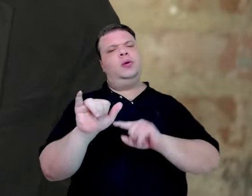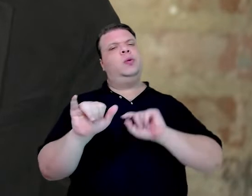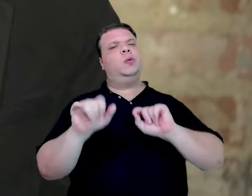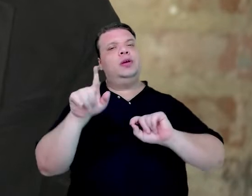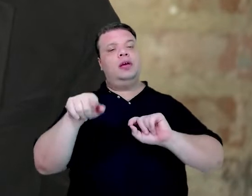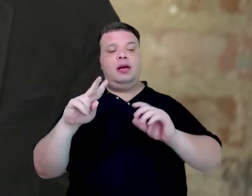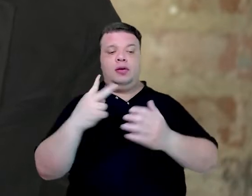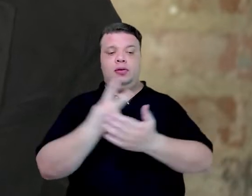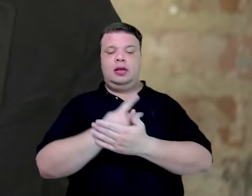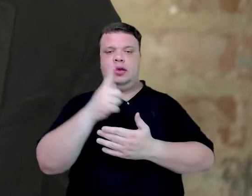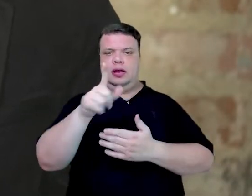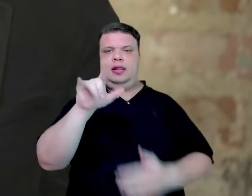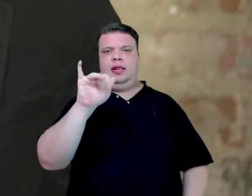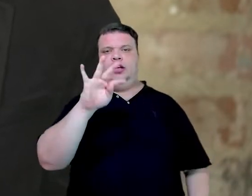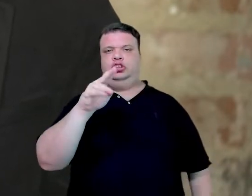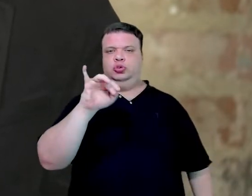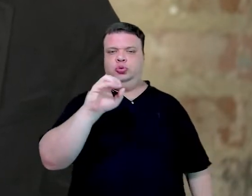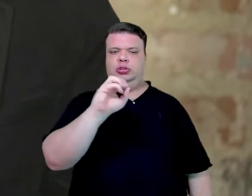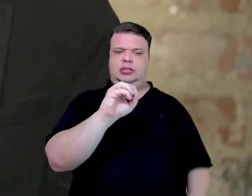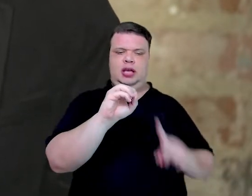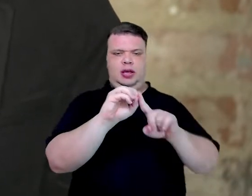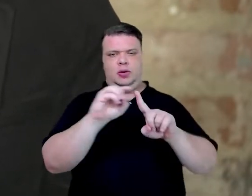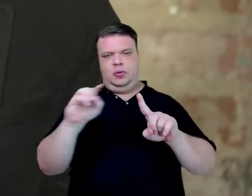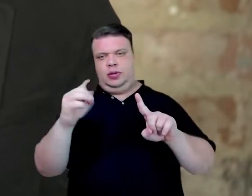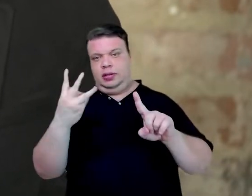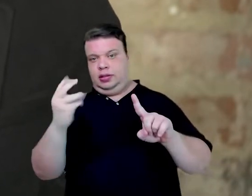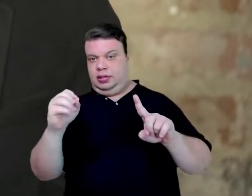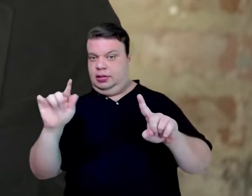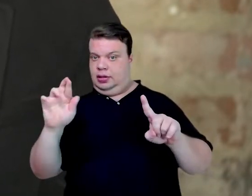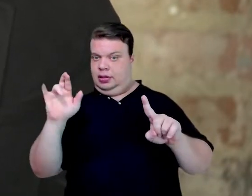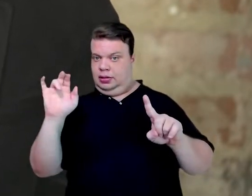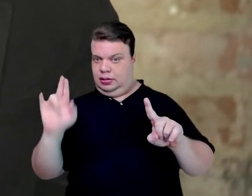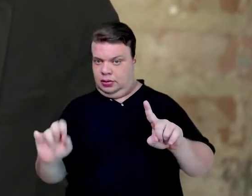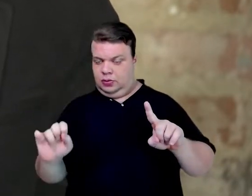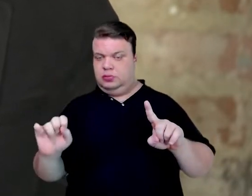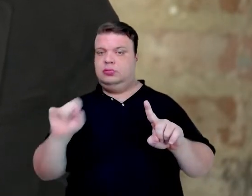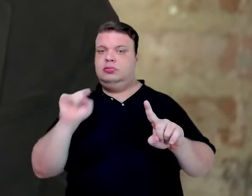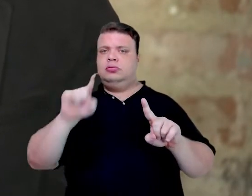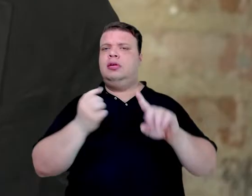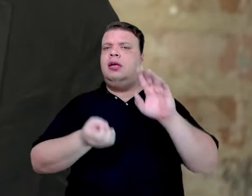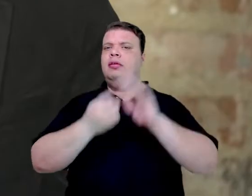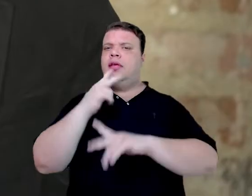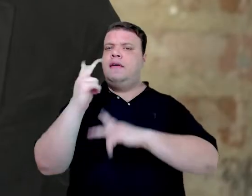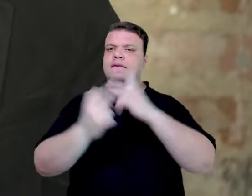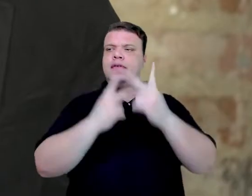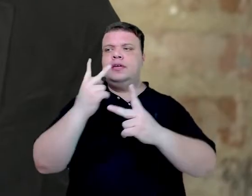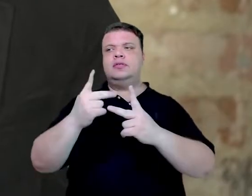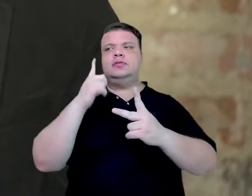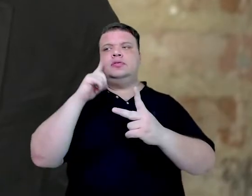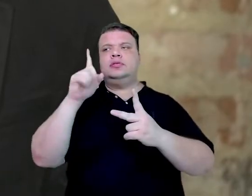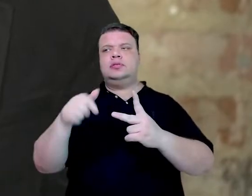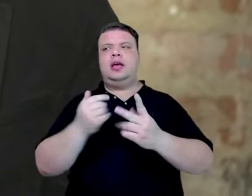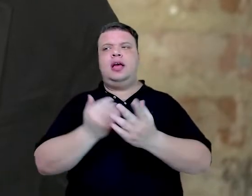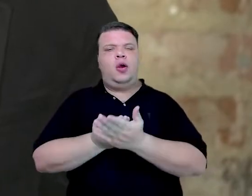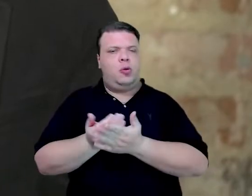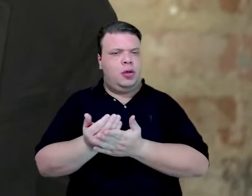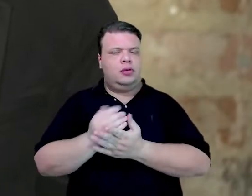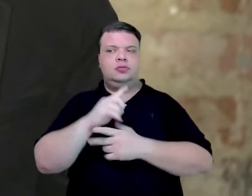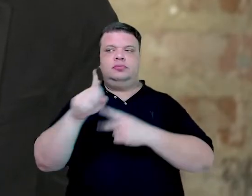Hadley, que acontece basicamente entre latitude 0 e 30 graus, e